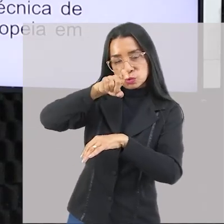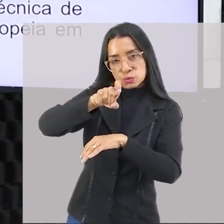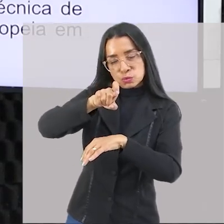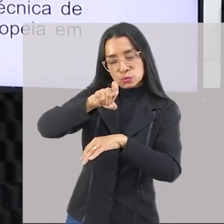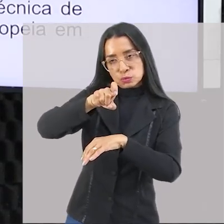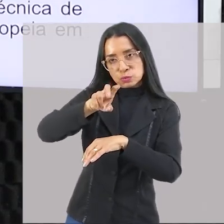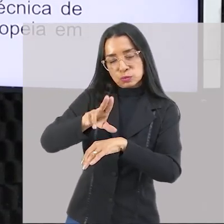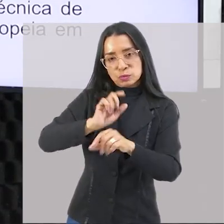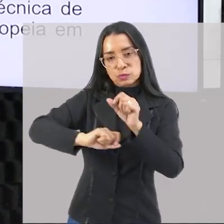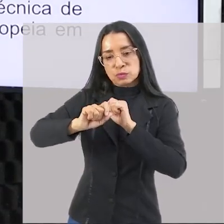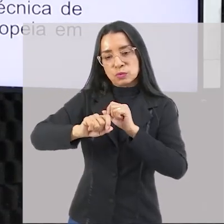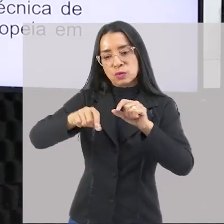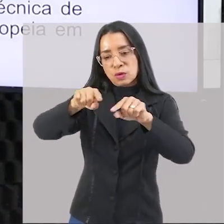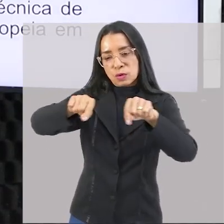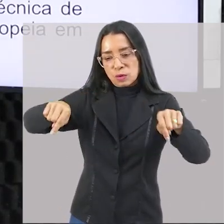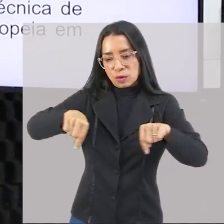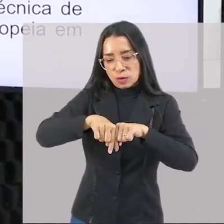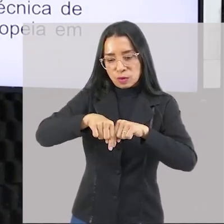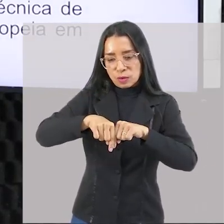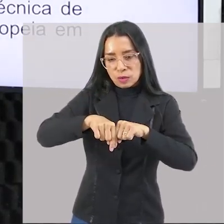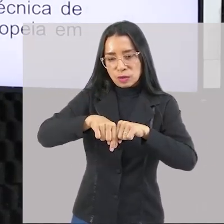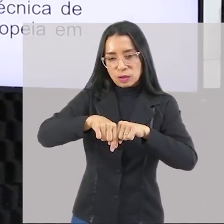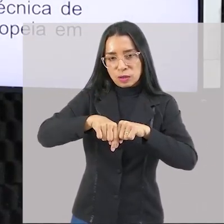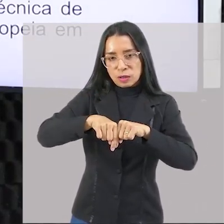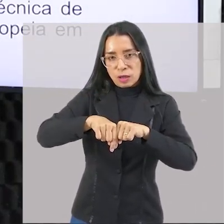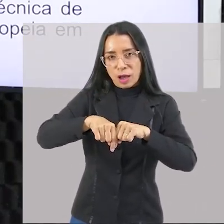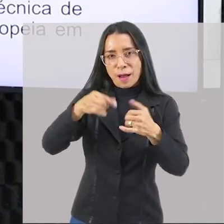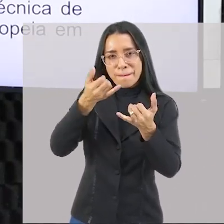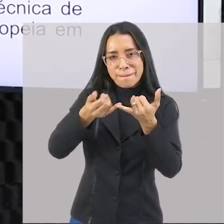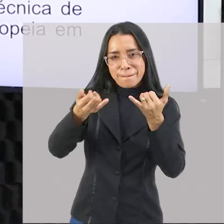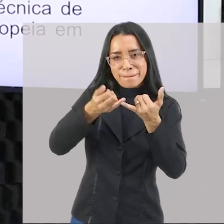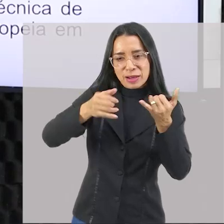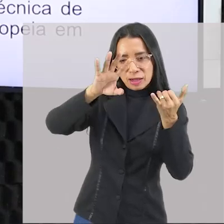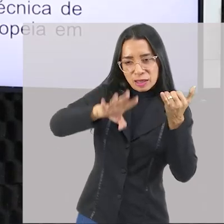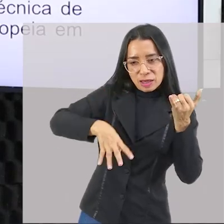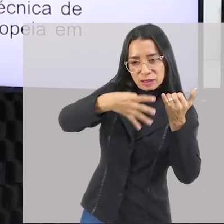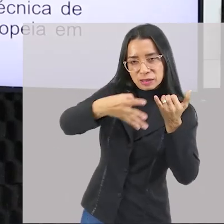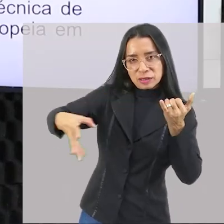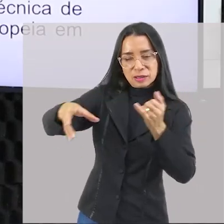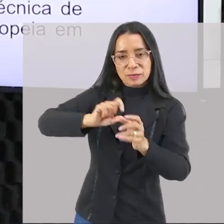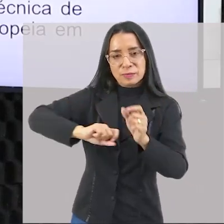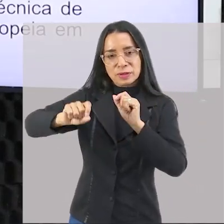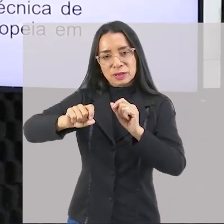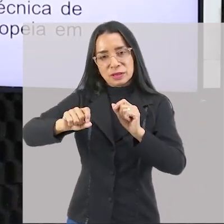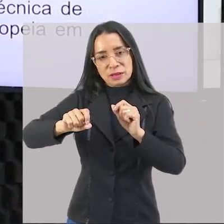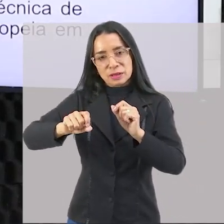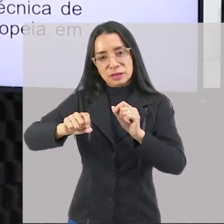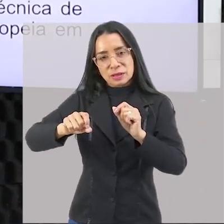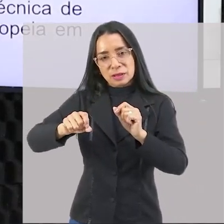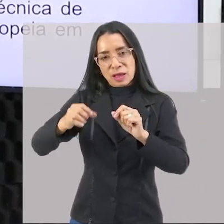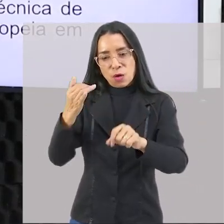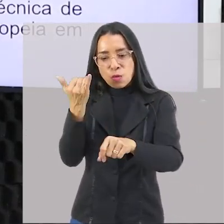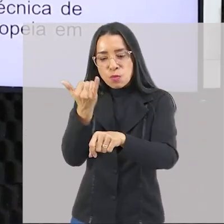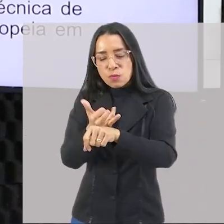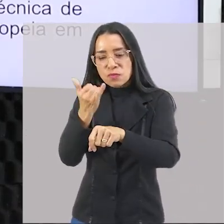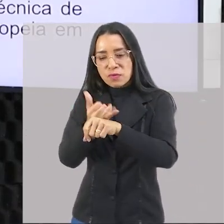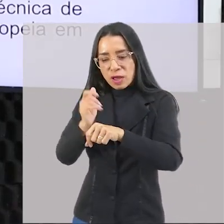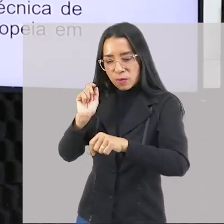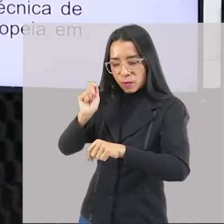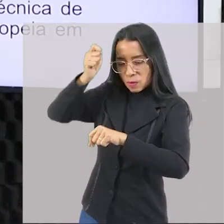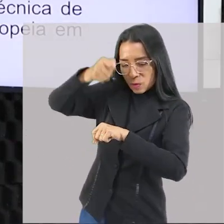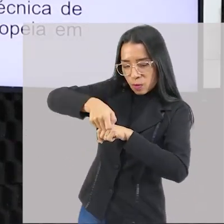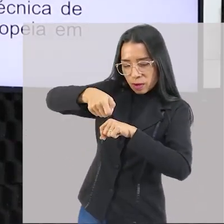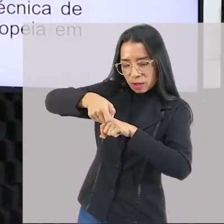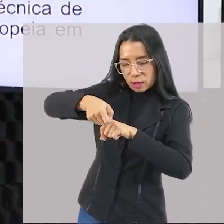Xuxo é, na verdade, um arame que a gente apontava, e era perigoso, apontava colocava uma bolinha em cima, não sei o que era, e jogava e